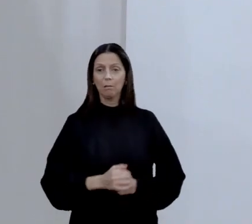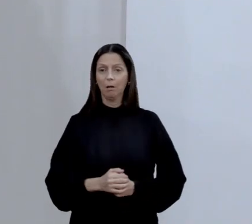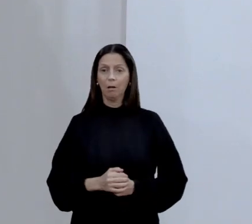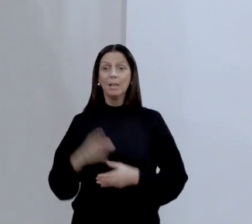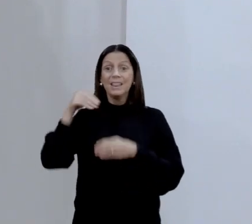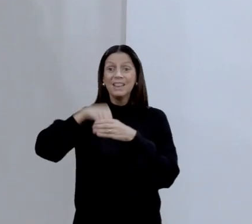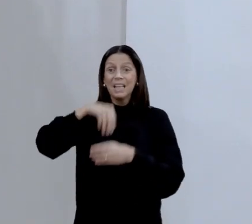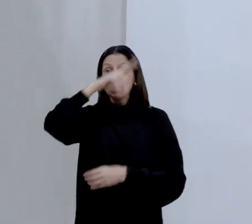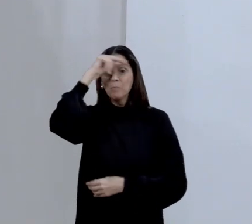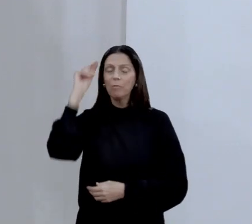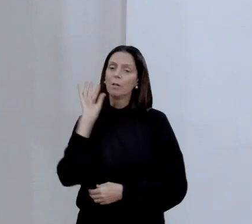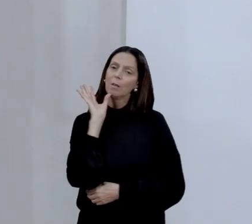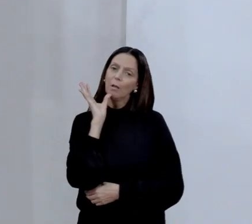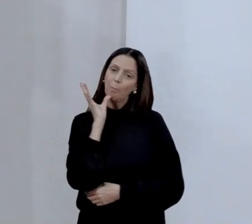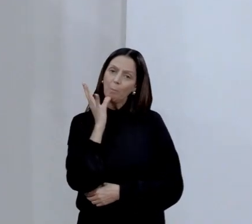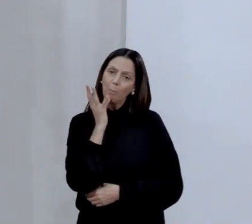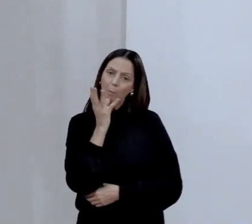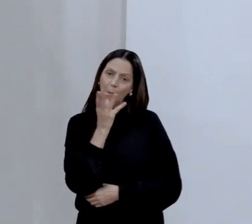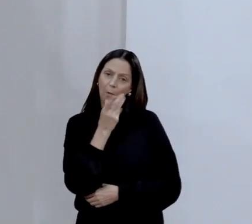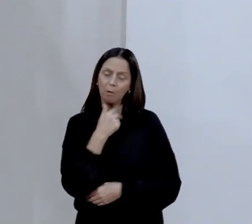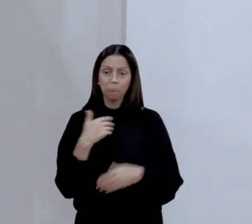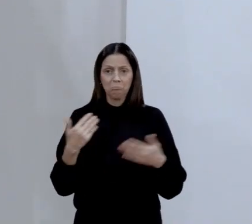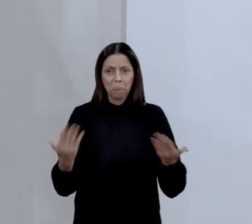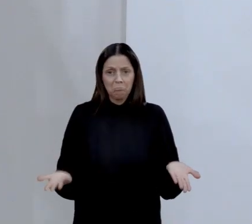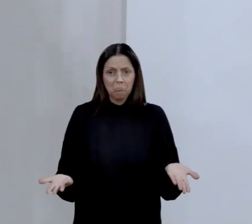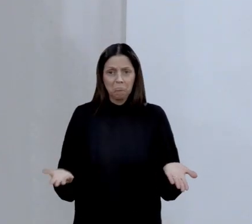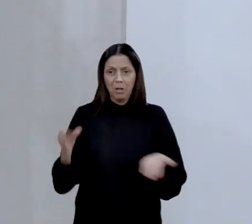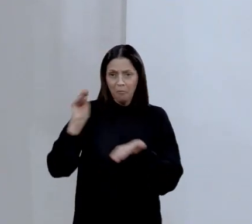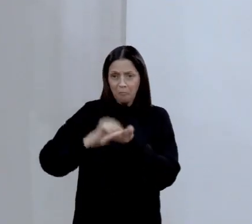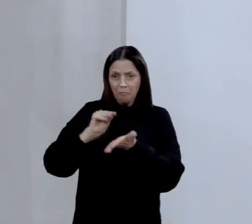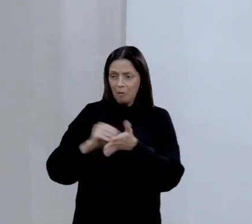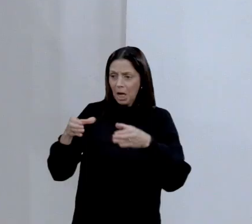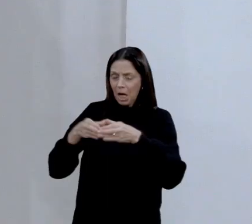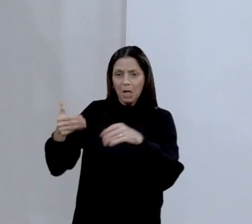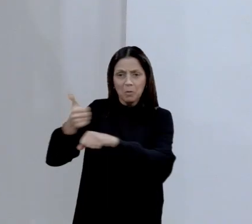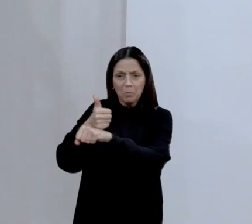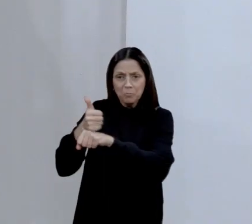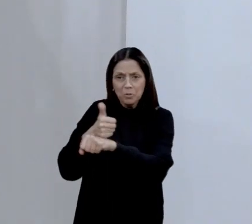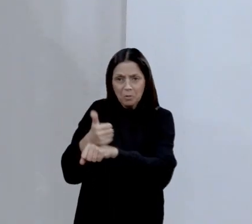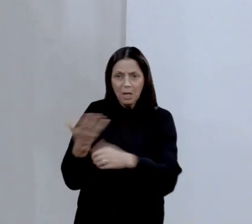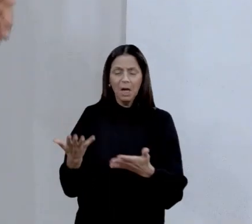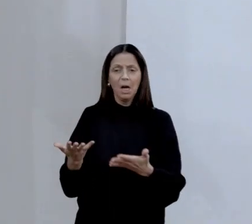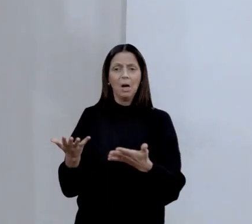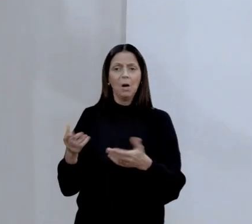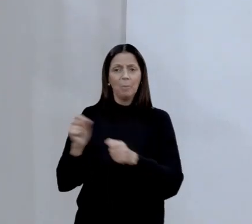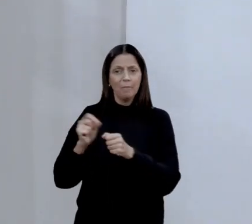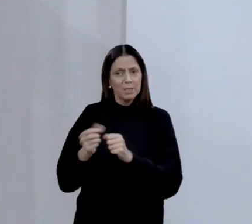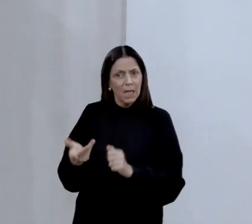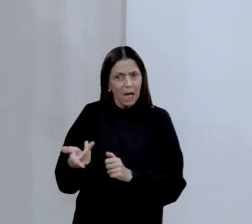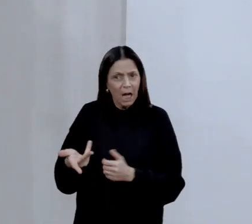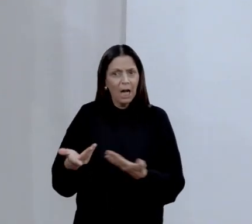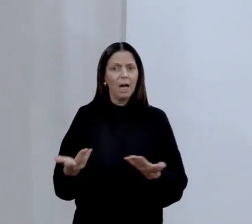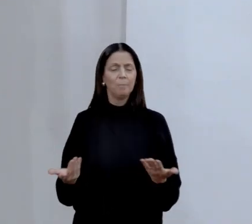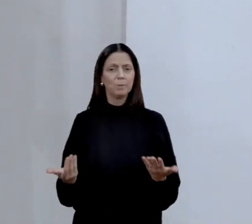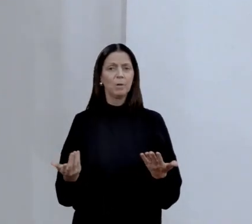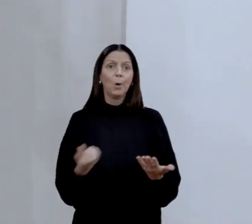da prefeitura, né, não sei se é por falta de corpo técnico, de profissionais aí para agilizar isso, mas me parece que, né, colocam lá numa pilha